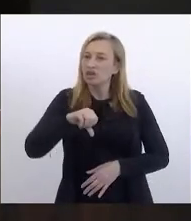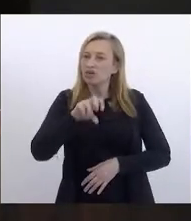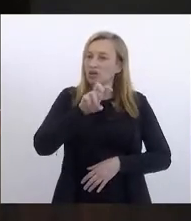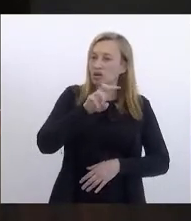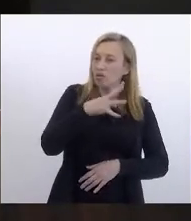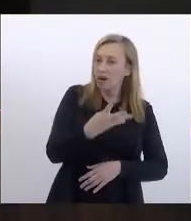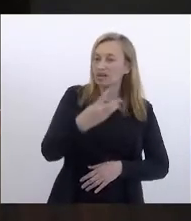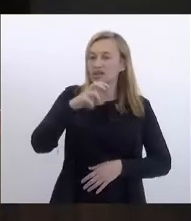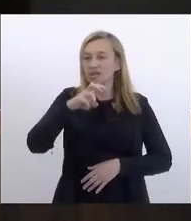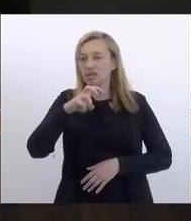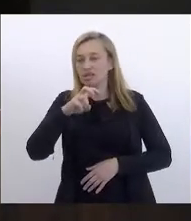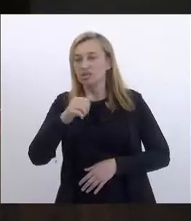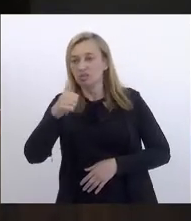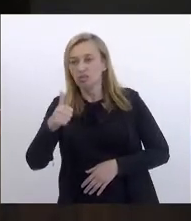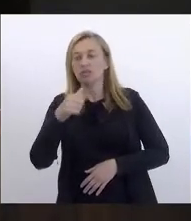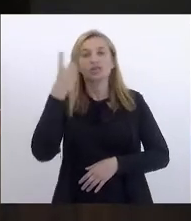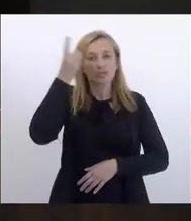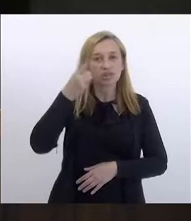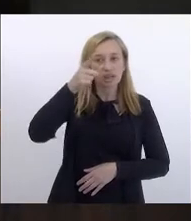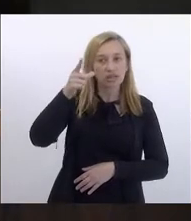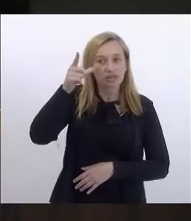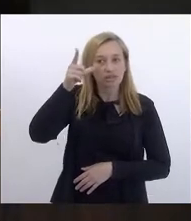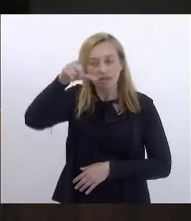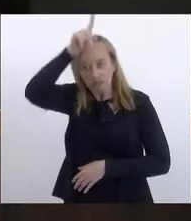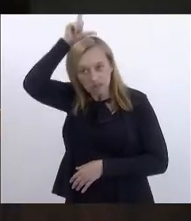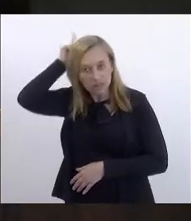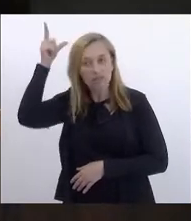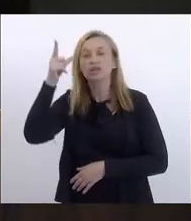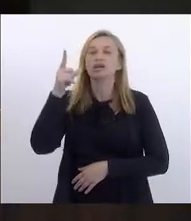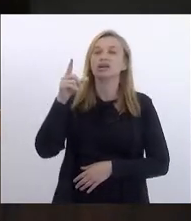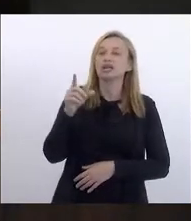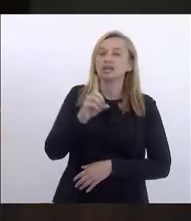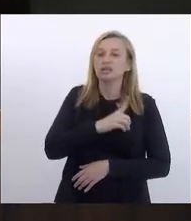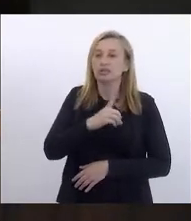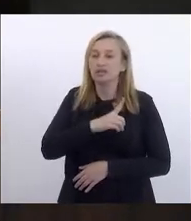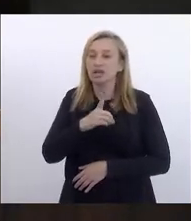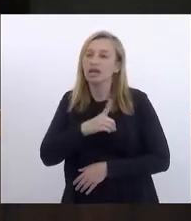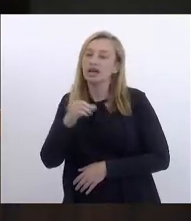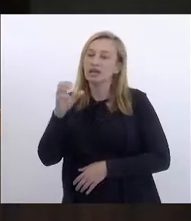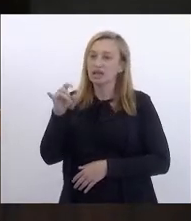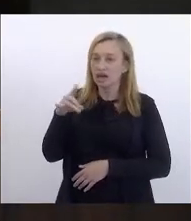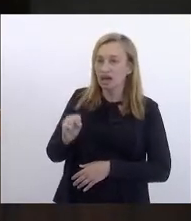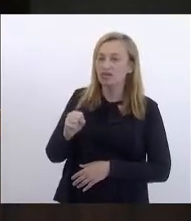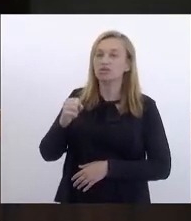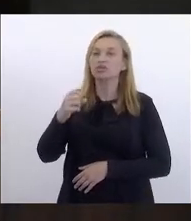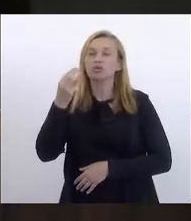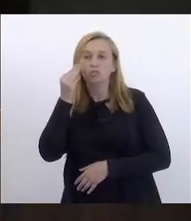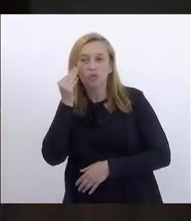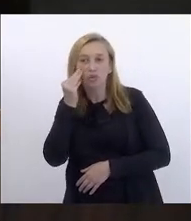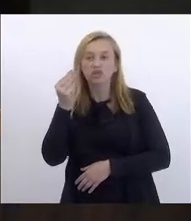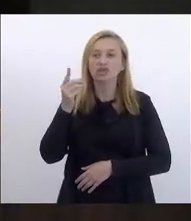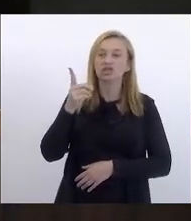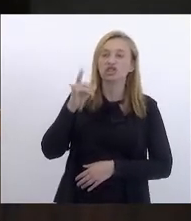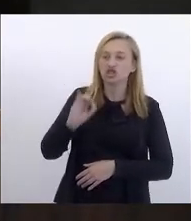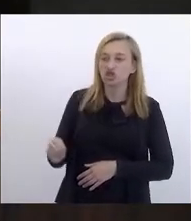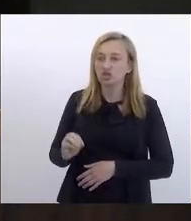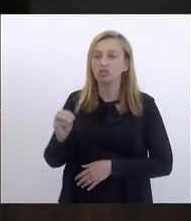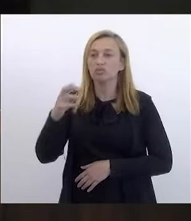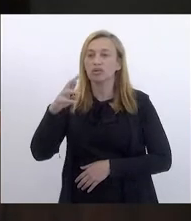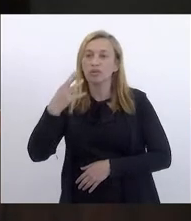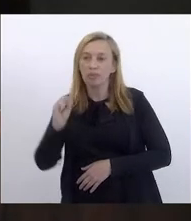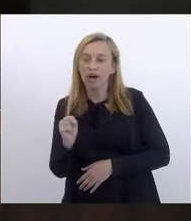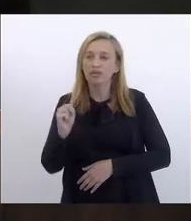de 21 de autoriza os deputados Luiz Paulo Lucinha delegado Carlos Augusto Tia Ju Marcelo Cabelereiro Mônica Francisco Marcelo Dino Marcos Vinícius